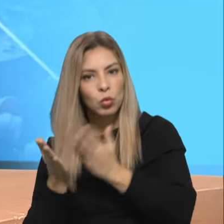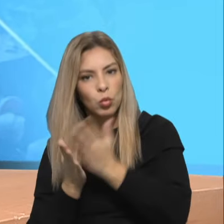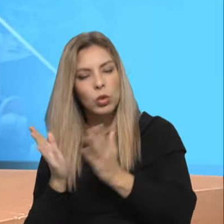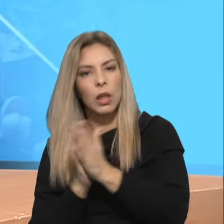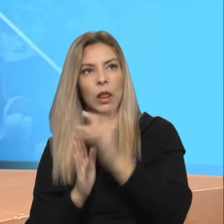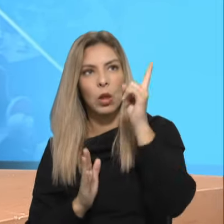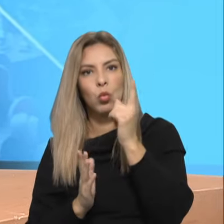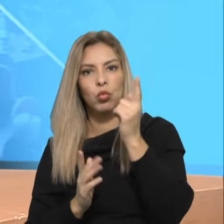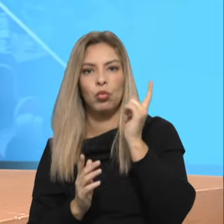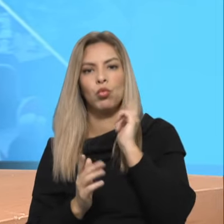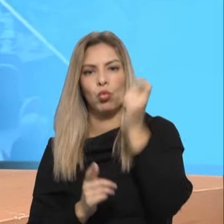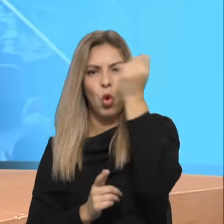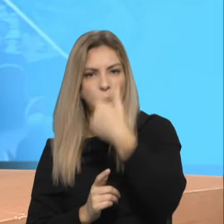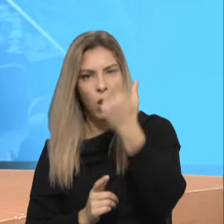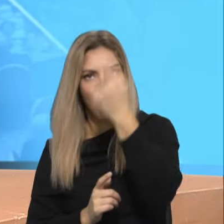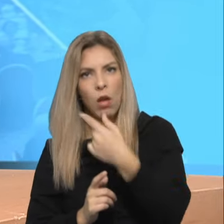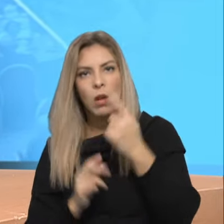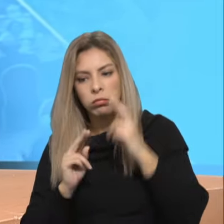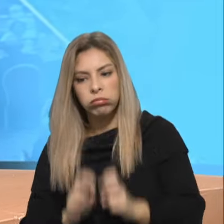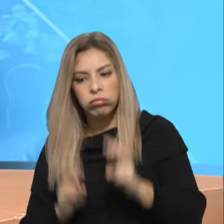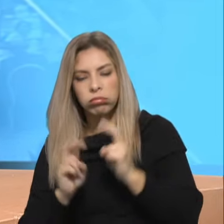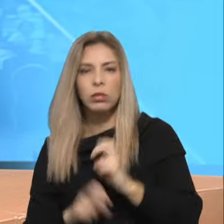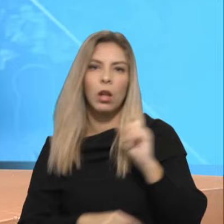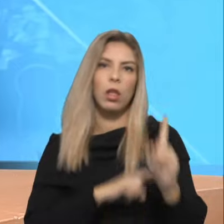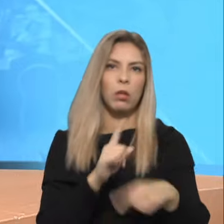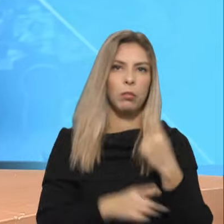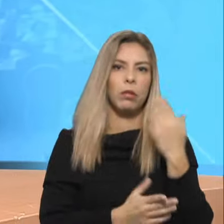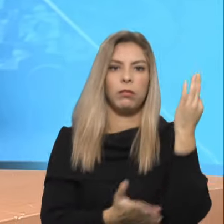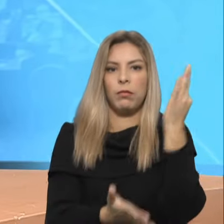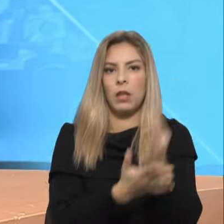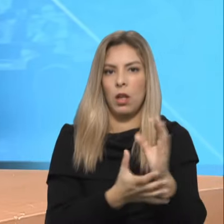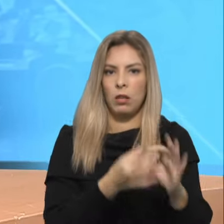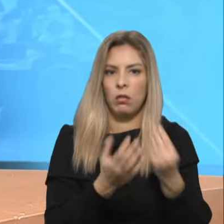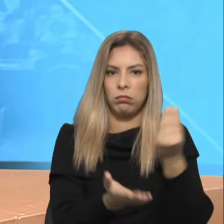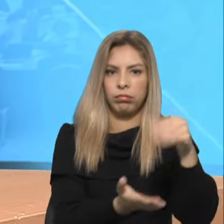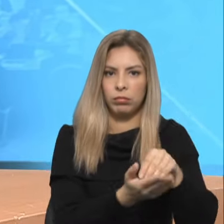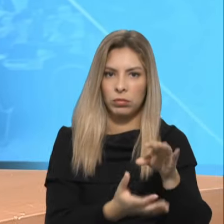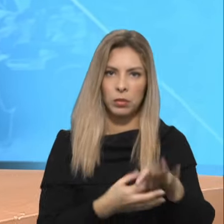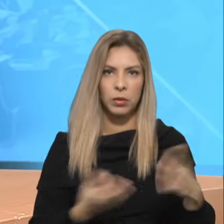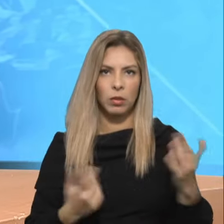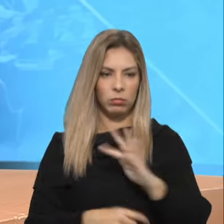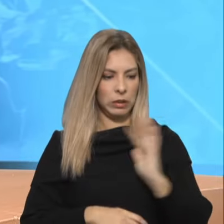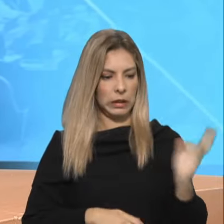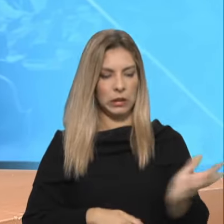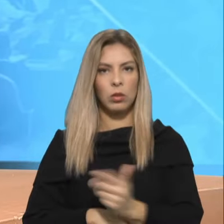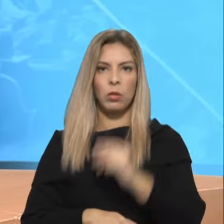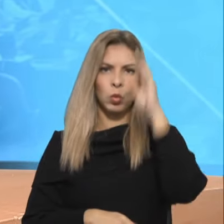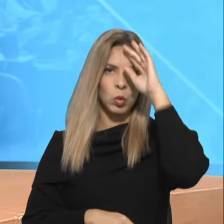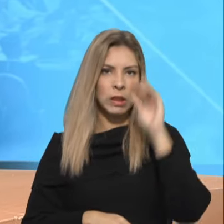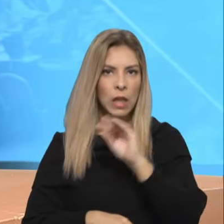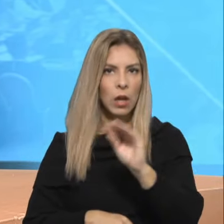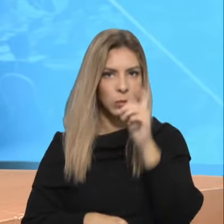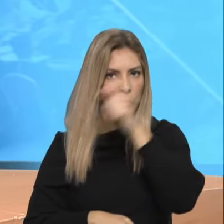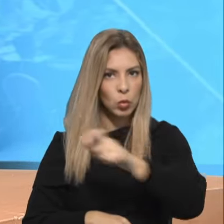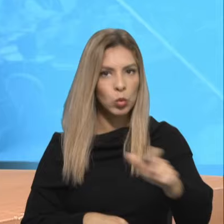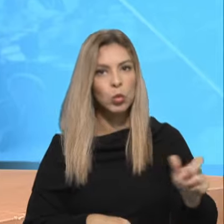havia, as disputas, e resolver isto antes de poder fazer a proclamação que fez. Portanto, ele próprio teve com os seus conselheiros, as pessoas de quem